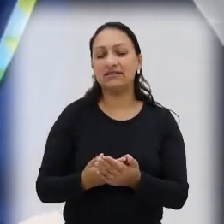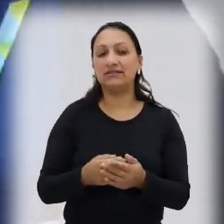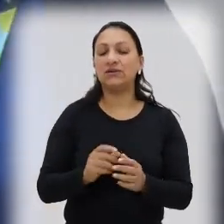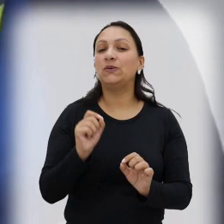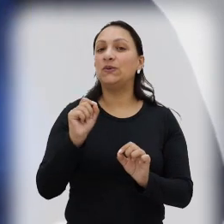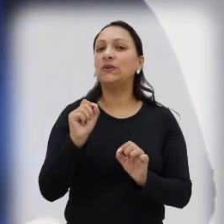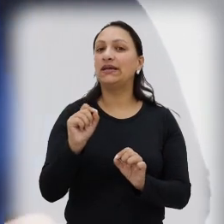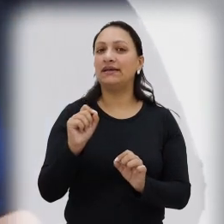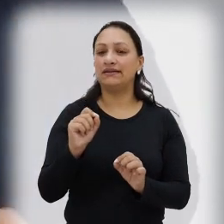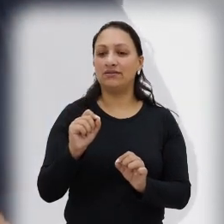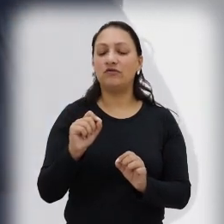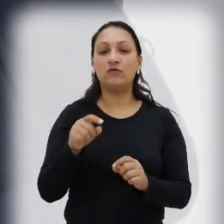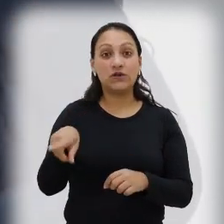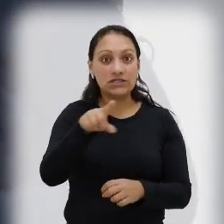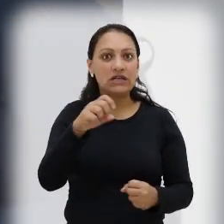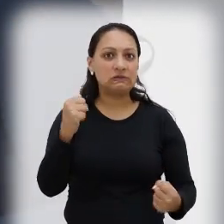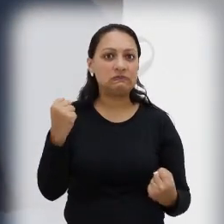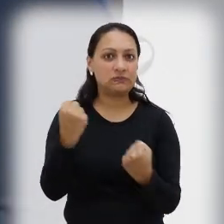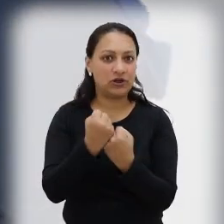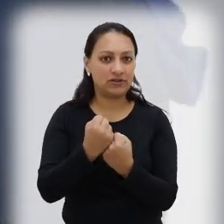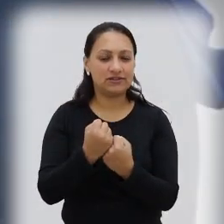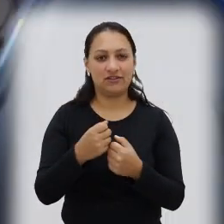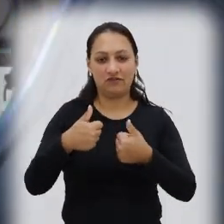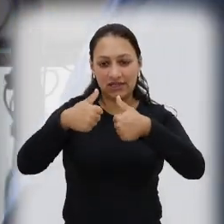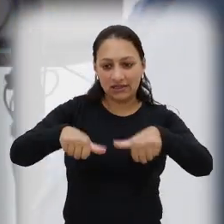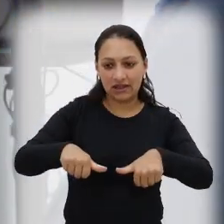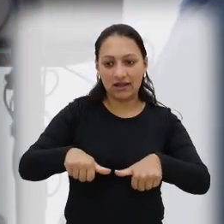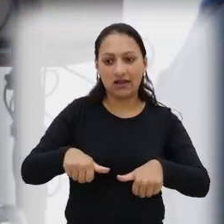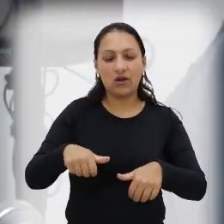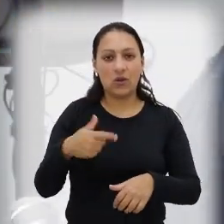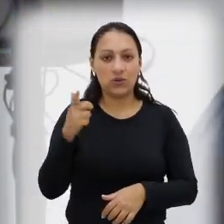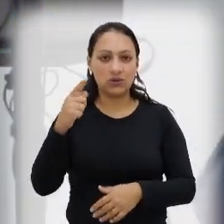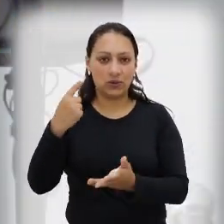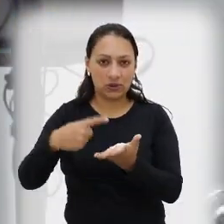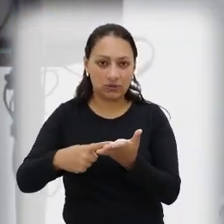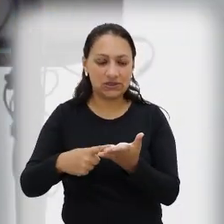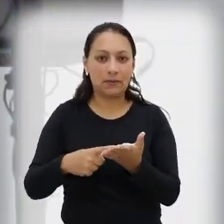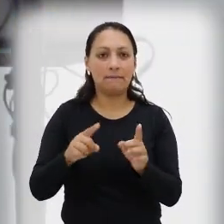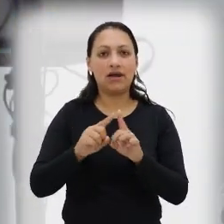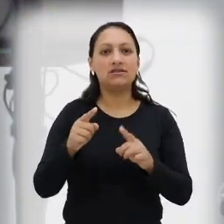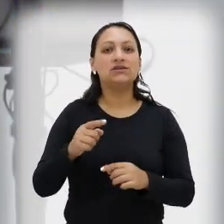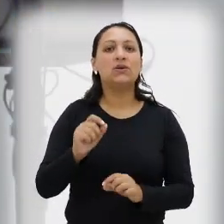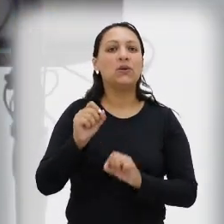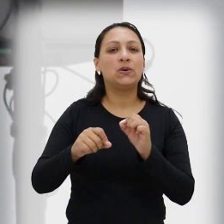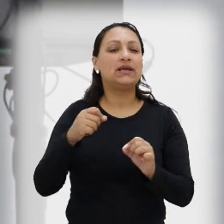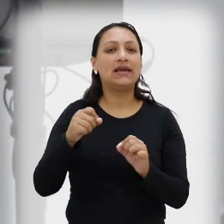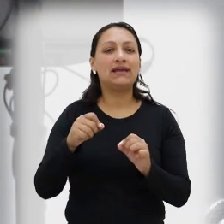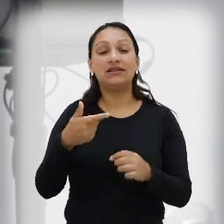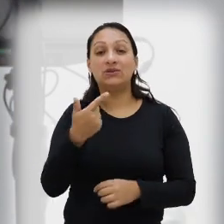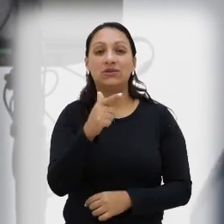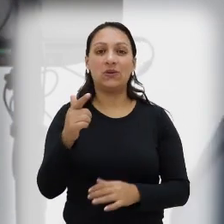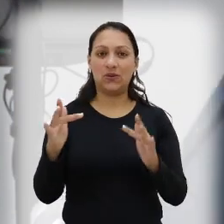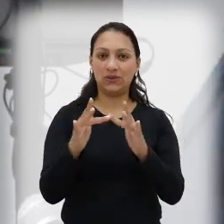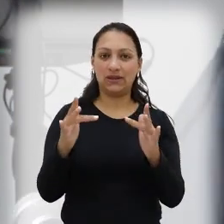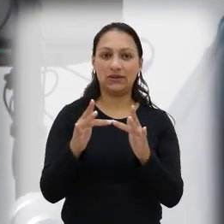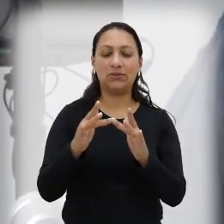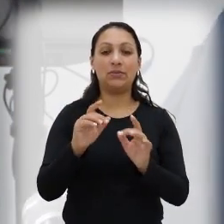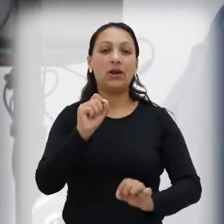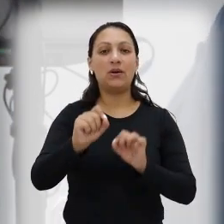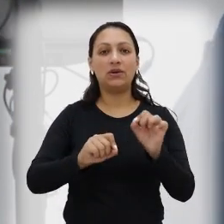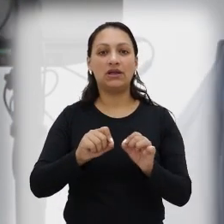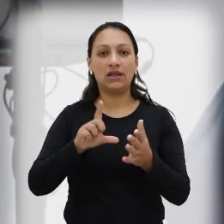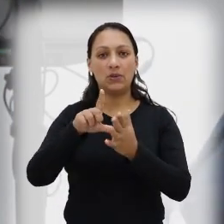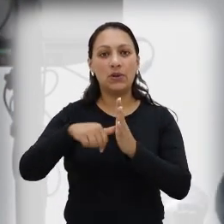podem contar com a gente, tá? Que a gente não vai estar com outros compromissos. A gente propositalmente não vai estar em contato com vocês para que a gente